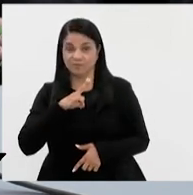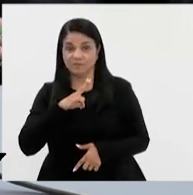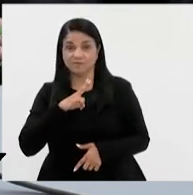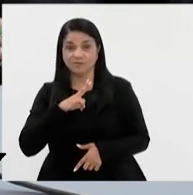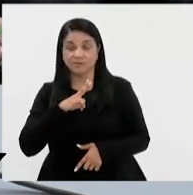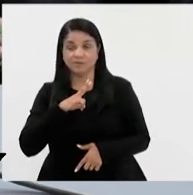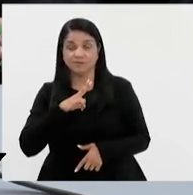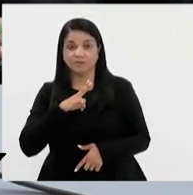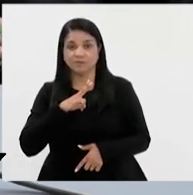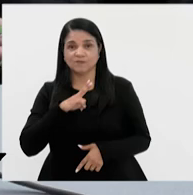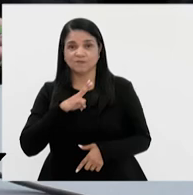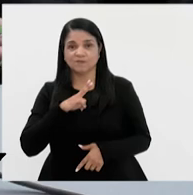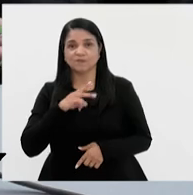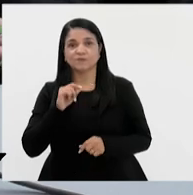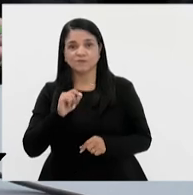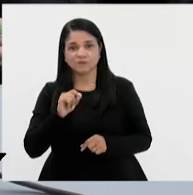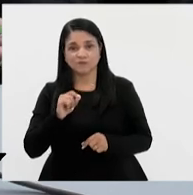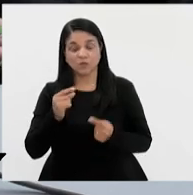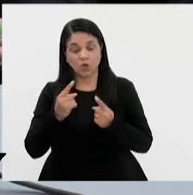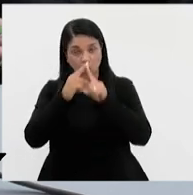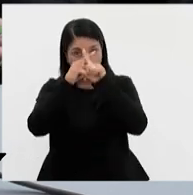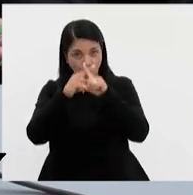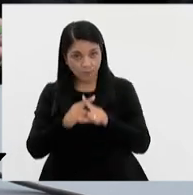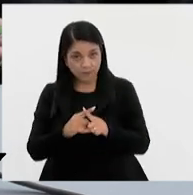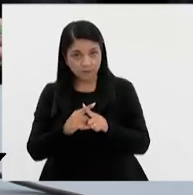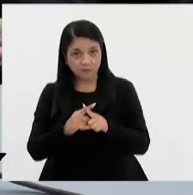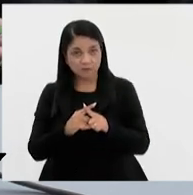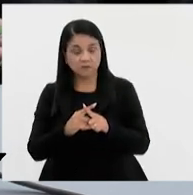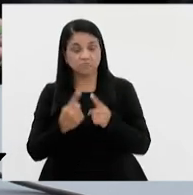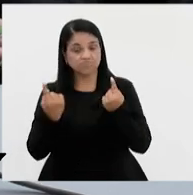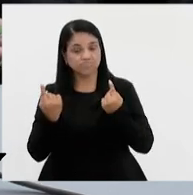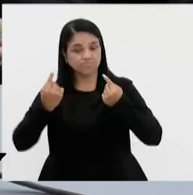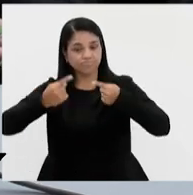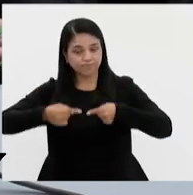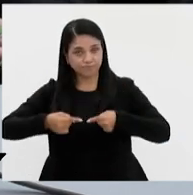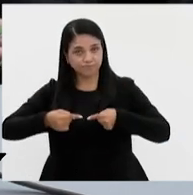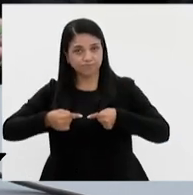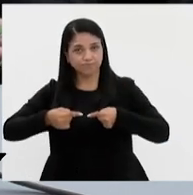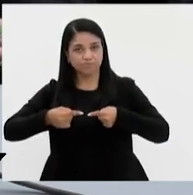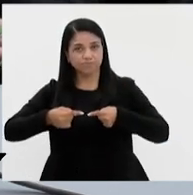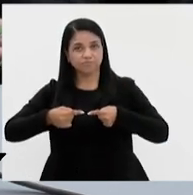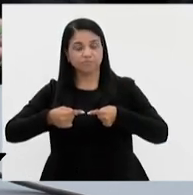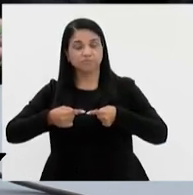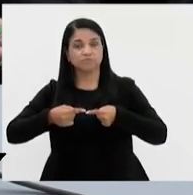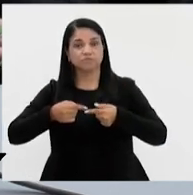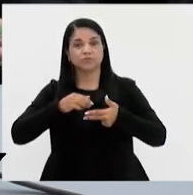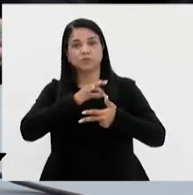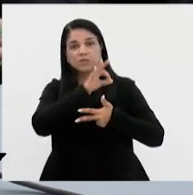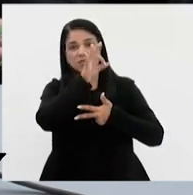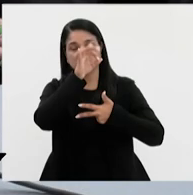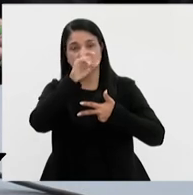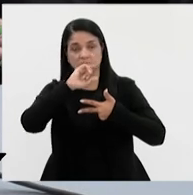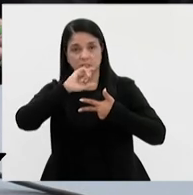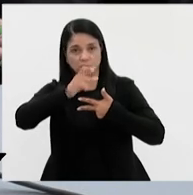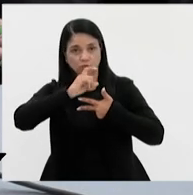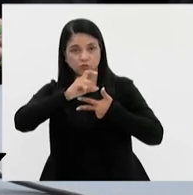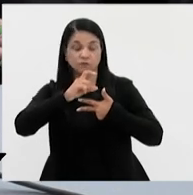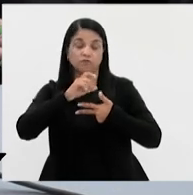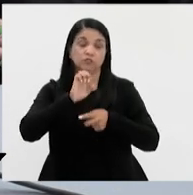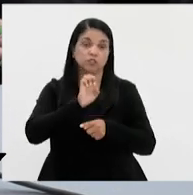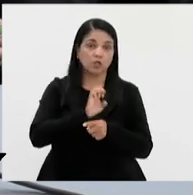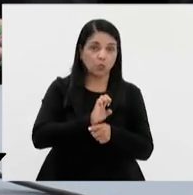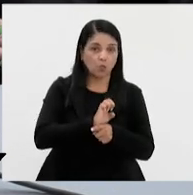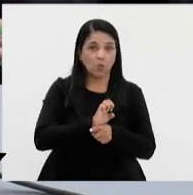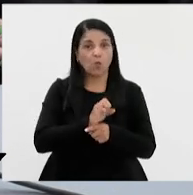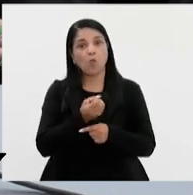trata de competições promovidas pelo Poder Executivo, seja ele estadual ou municipal,